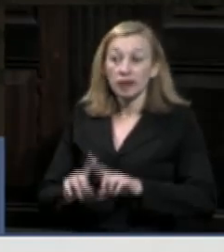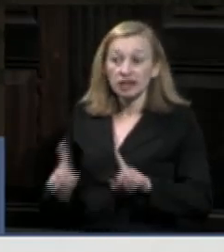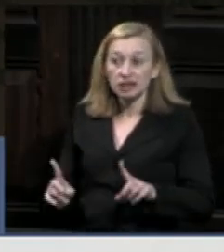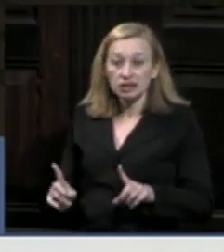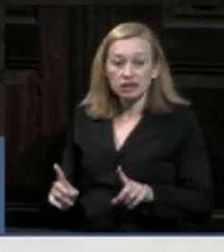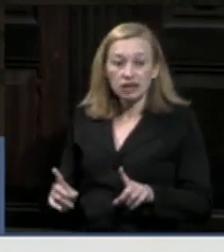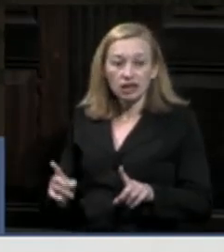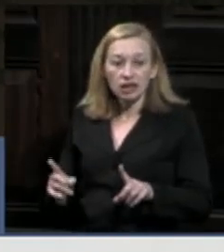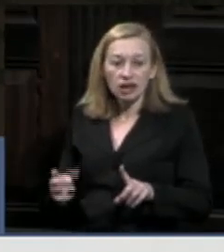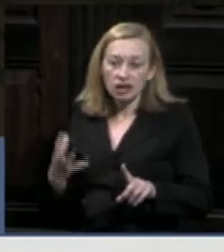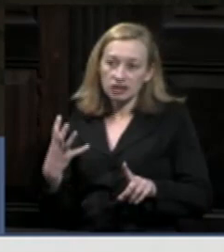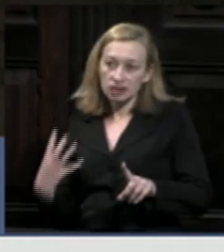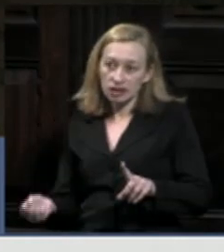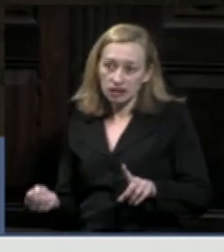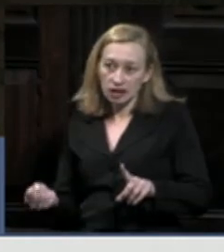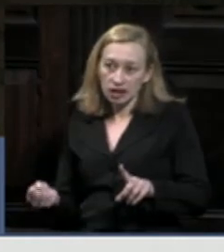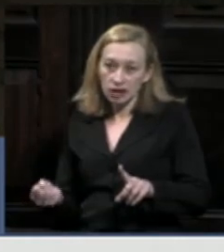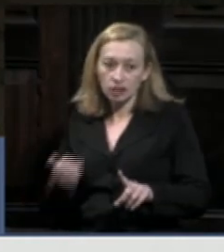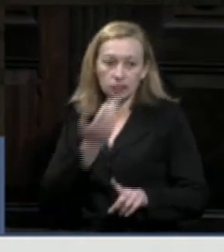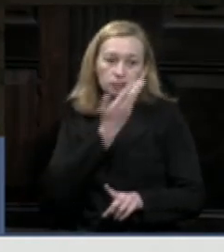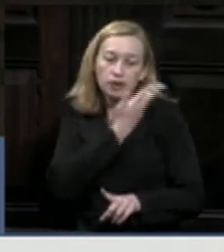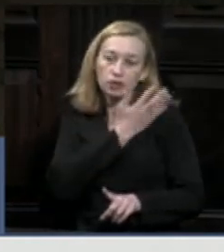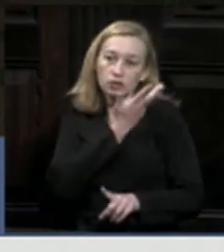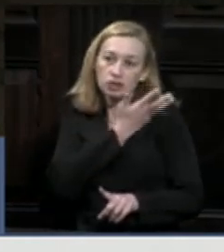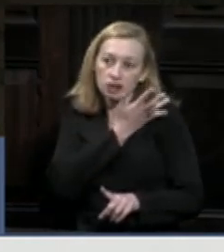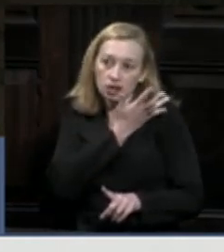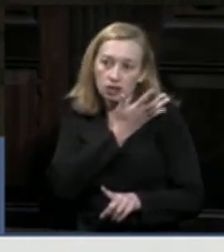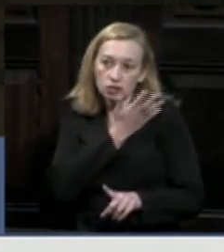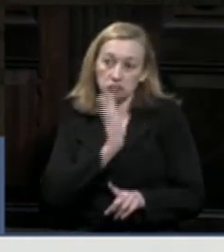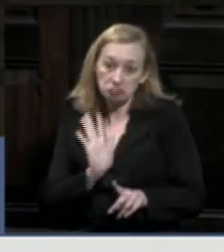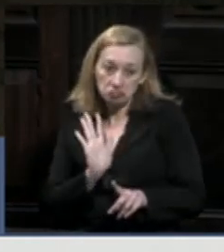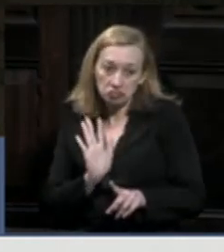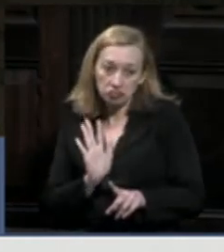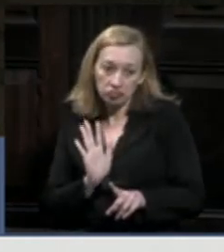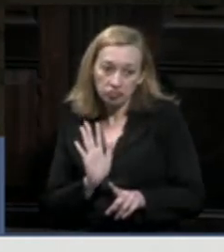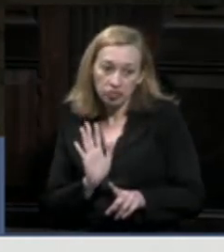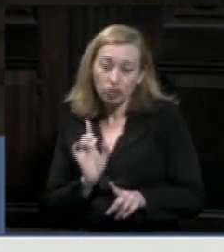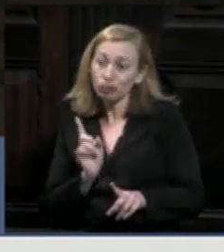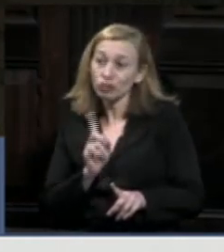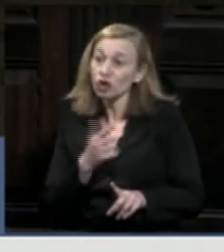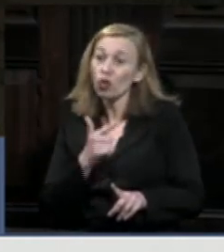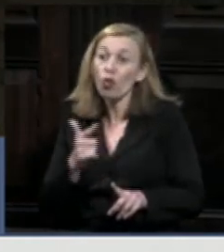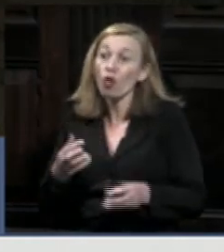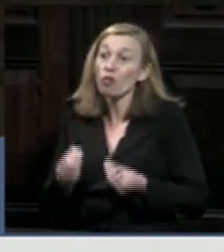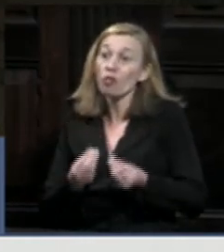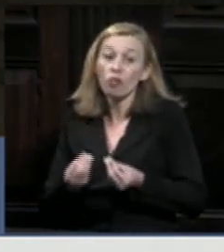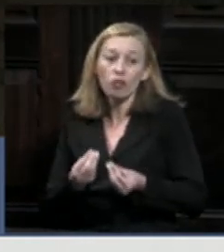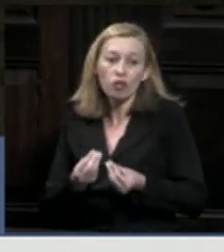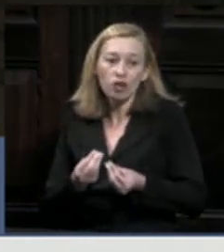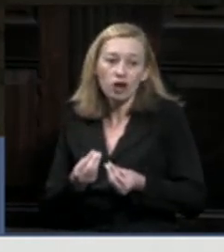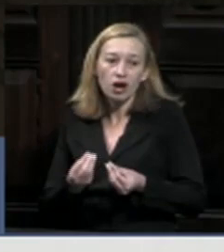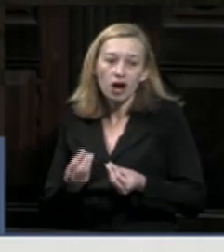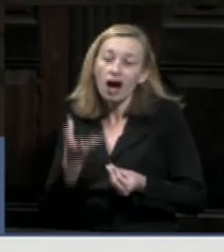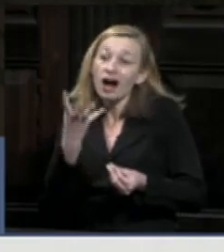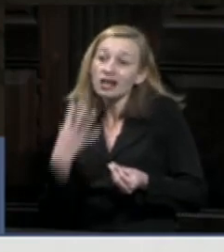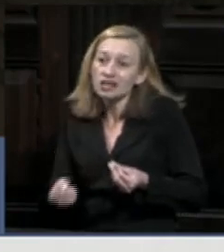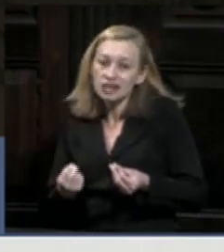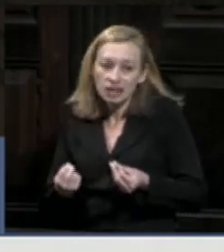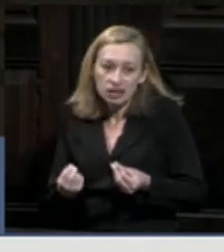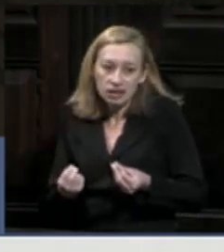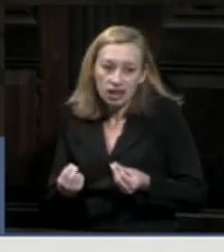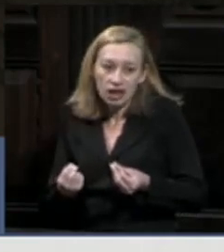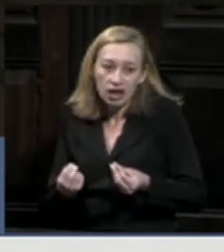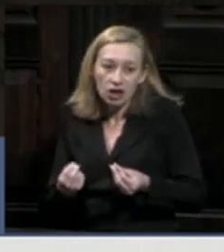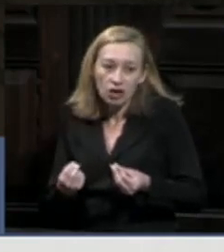ter cerceado a defesa e na sentar vel' foi a negativa do